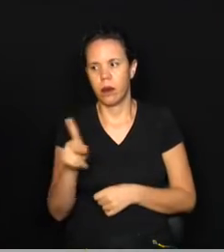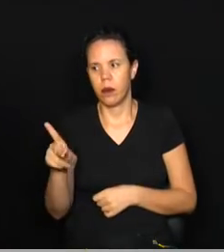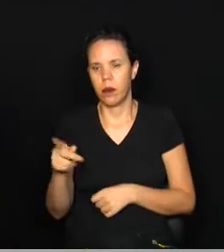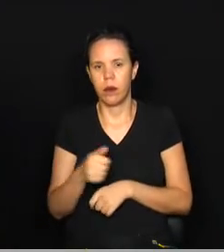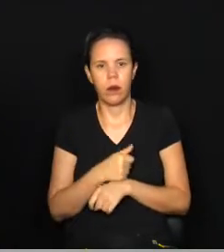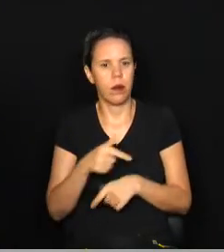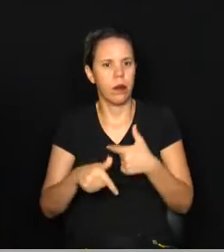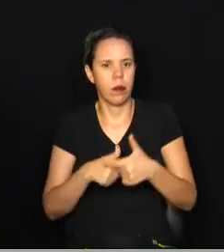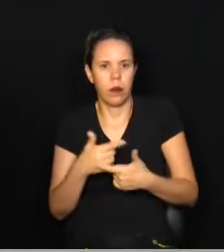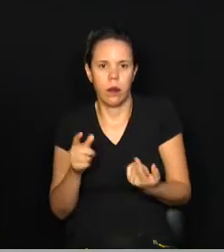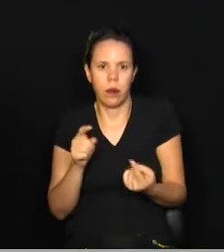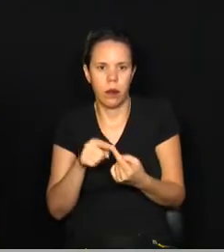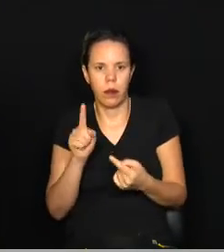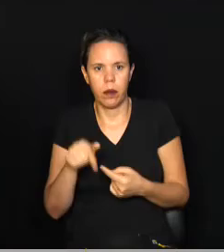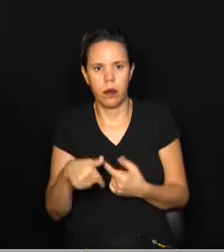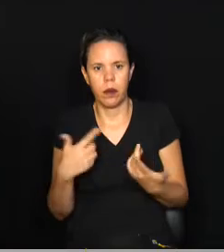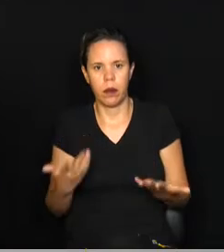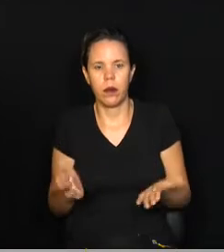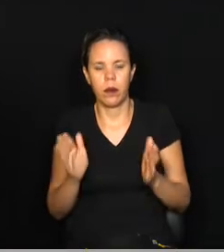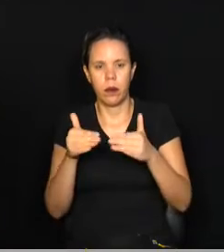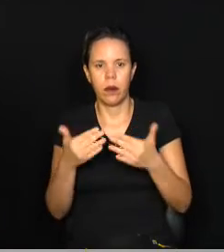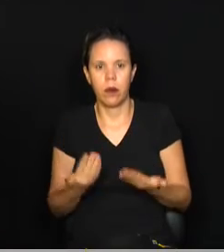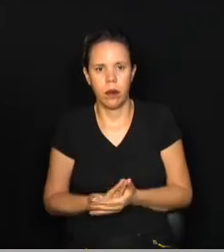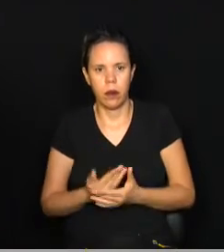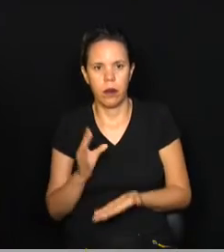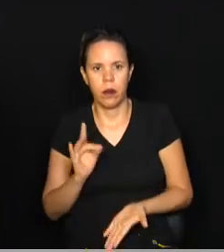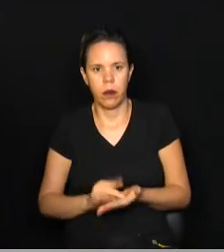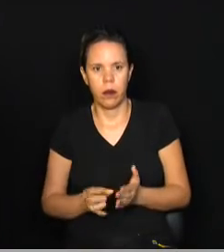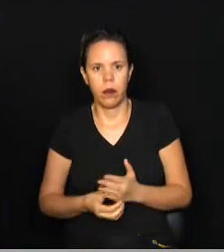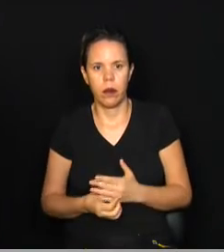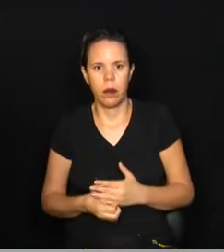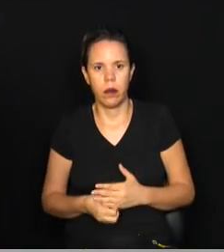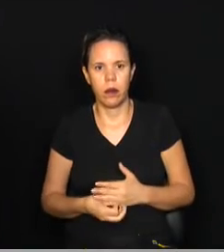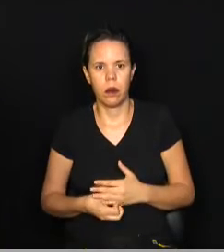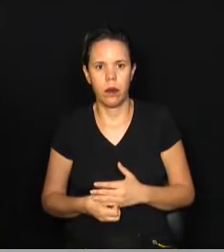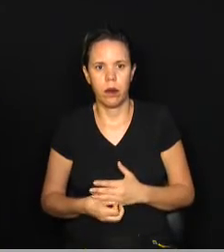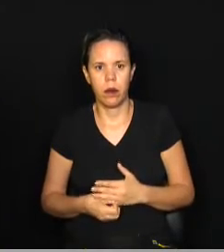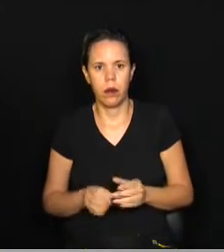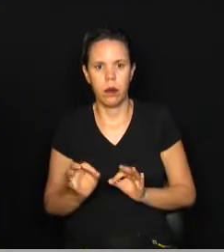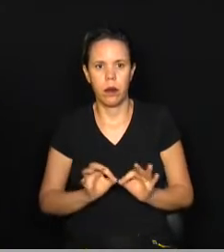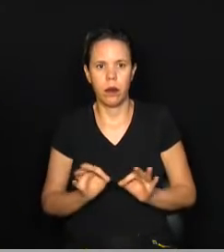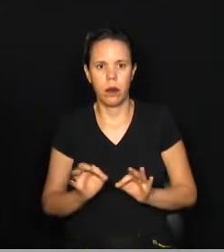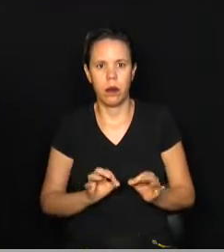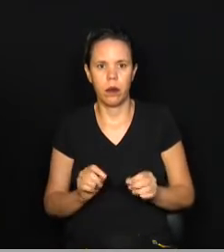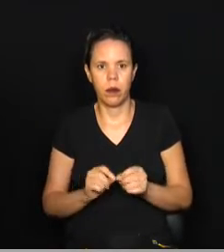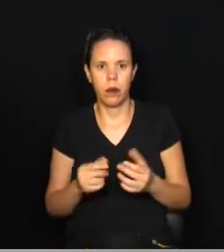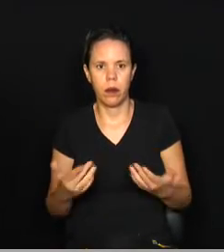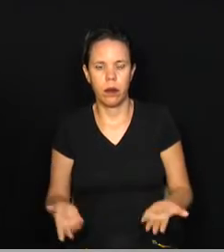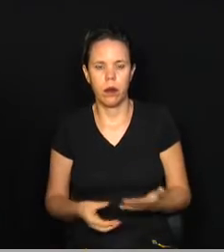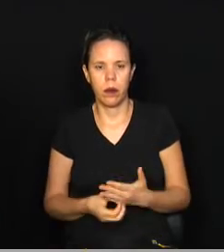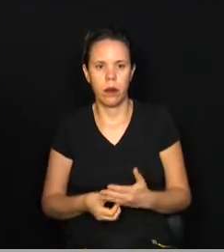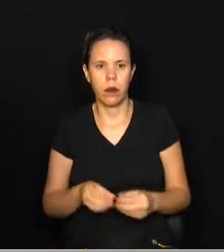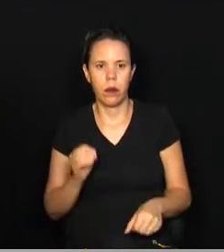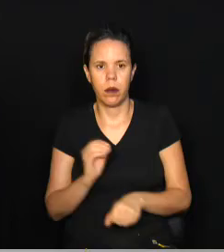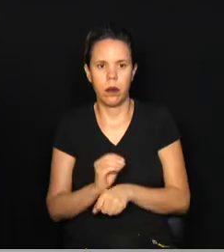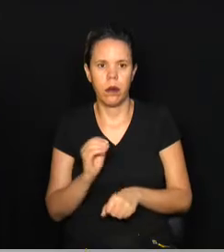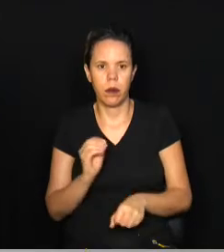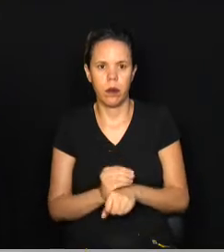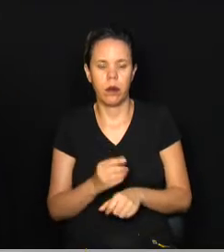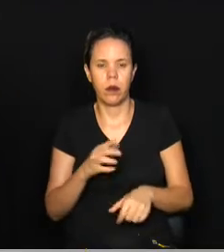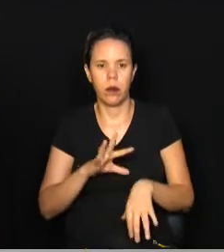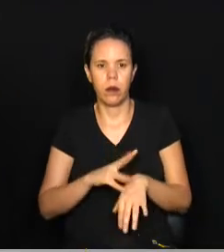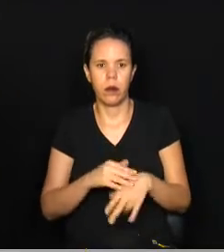o ideal seria que eles focassem exatamente no que eles foram preparados para fazer, que é cuidar das patologias,